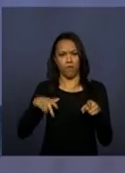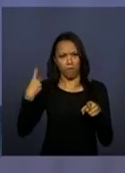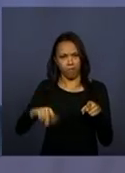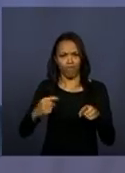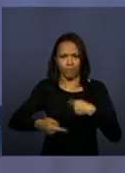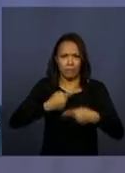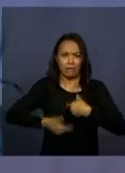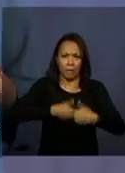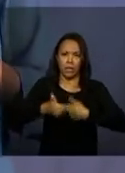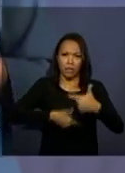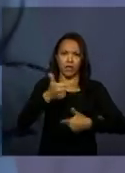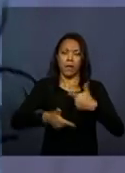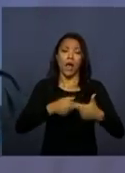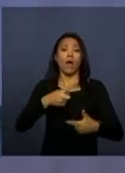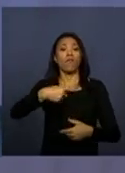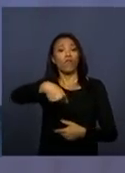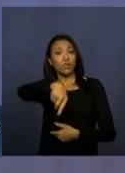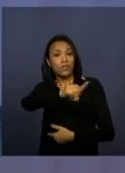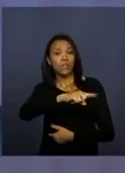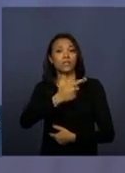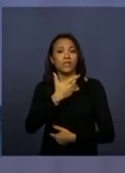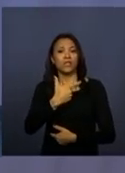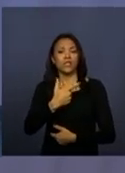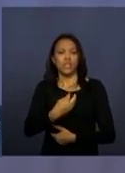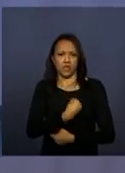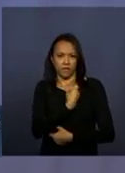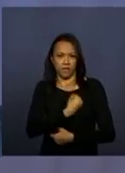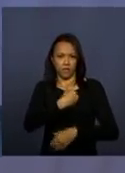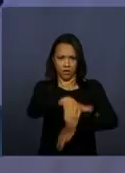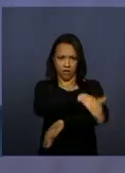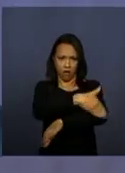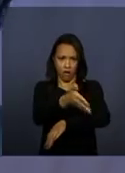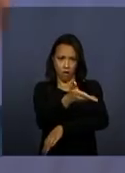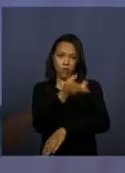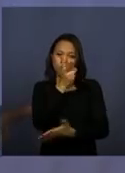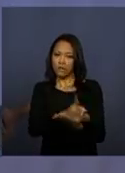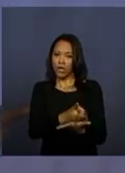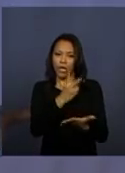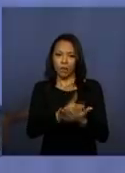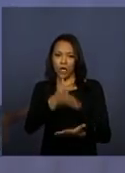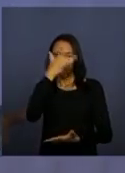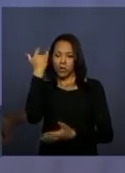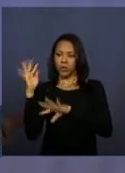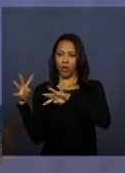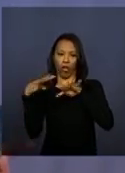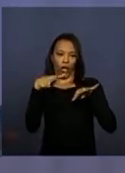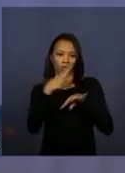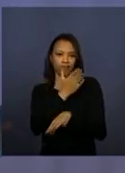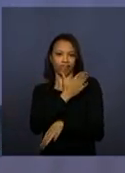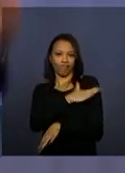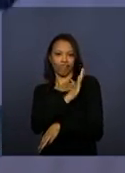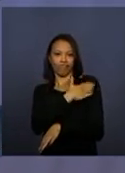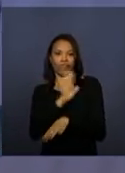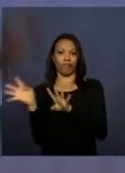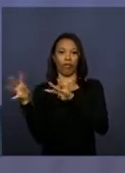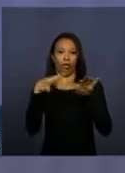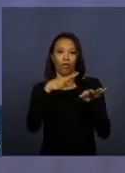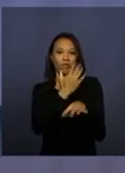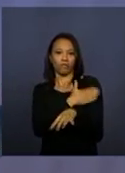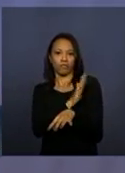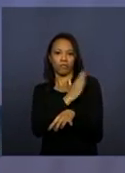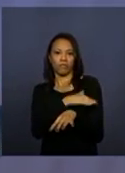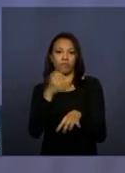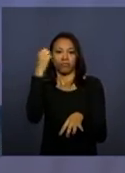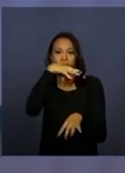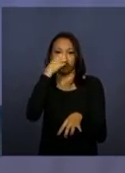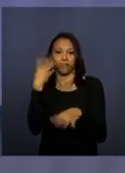Vocês que são muitas vezes submetidos a um preconceito injustificável, à